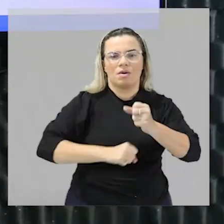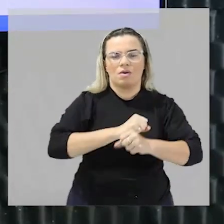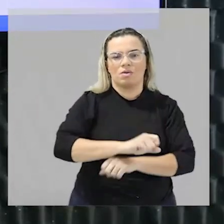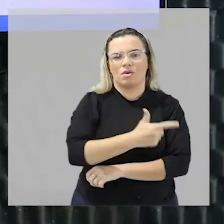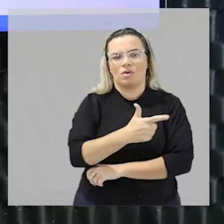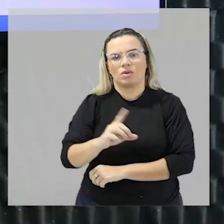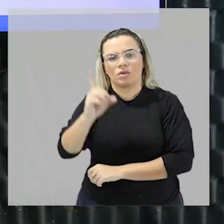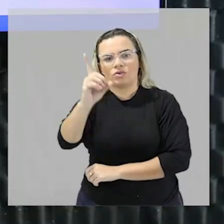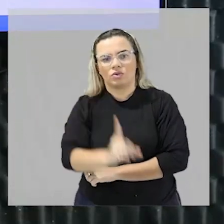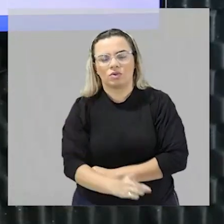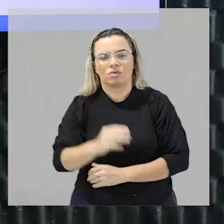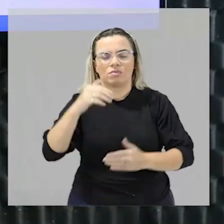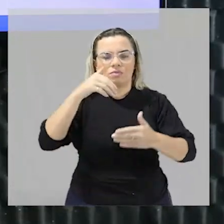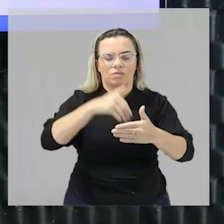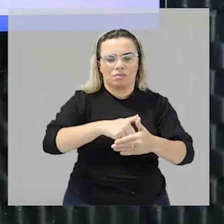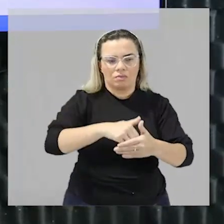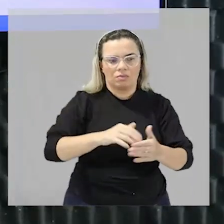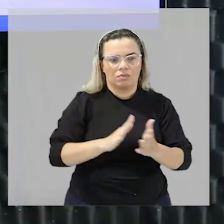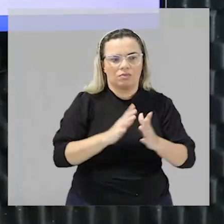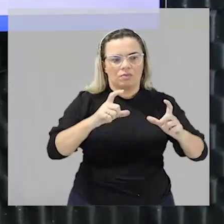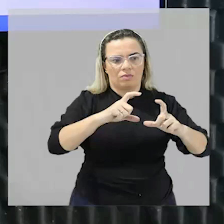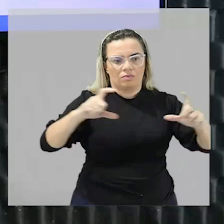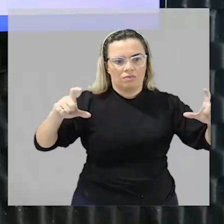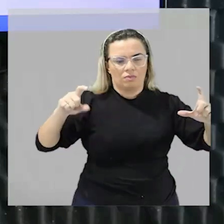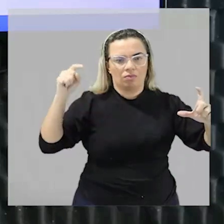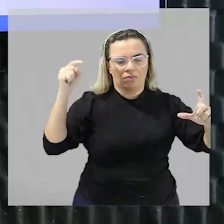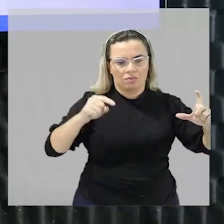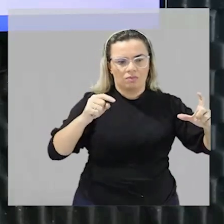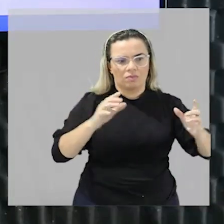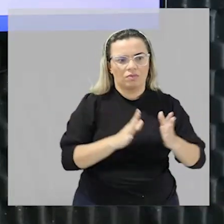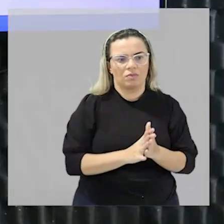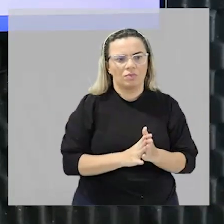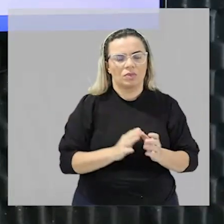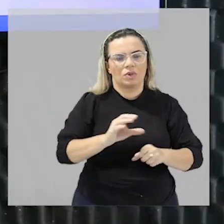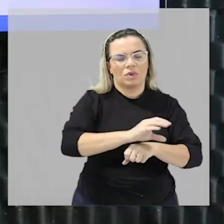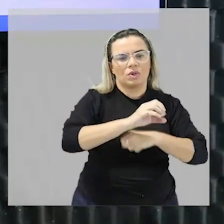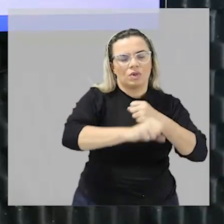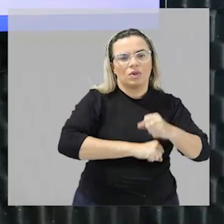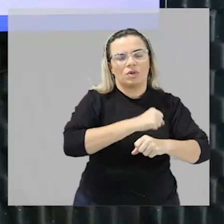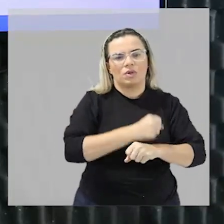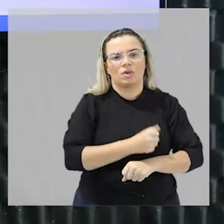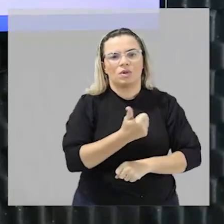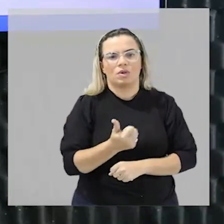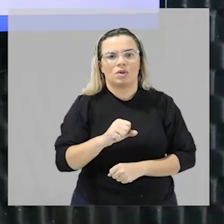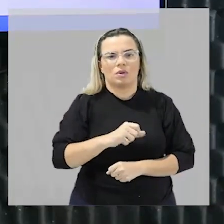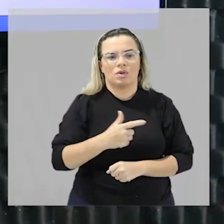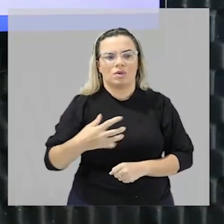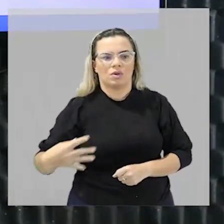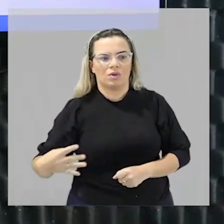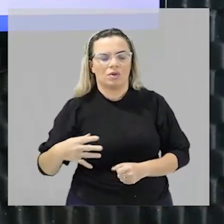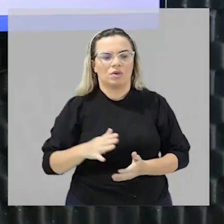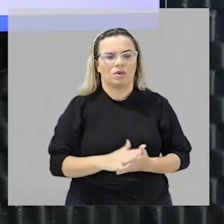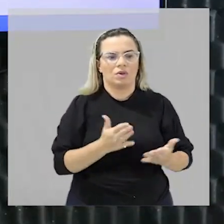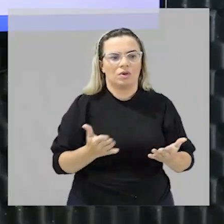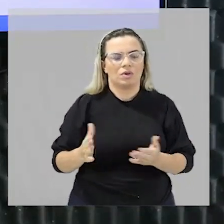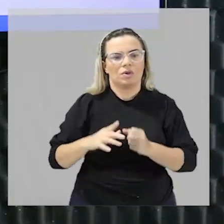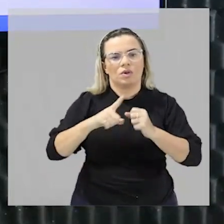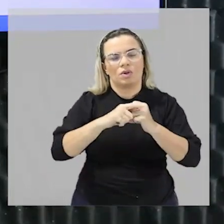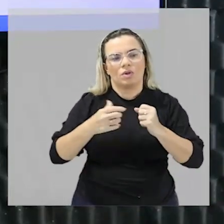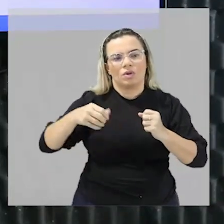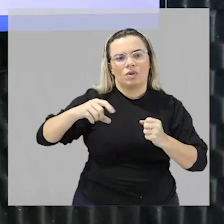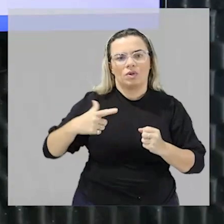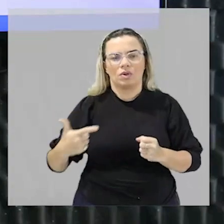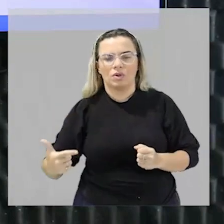direito ao voto. Esse parágrafo da Constituição de 1824, no artigo 92, ele nos mostra que